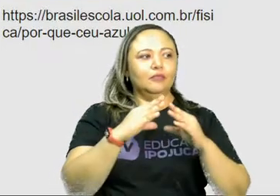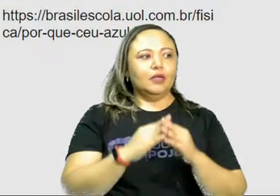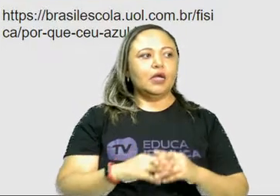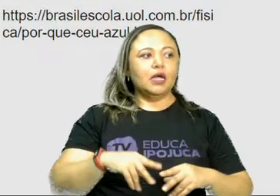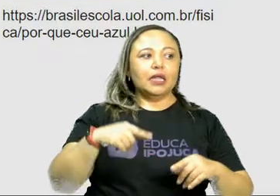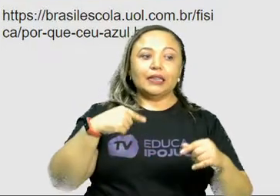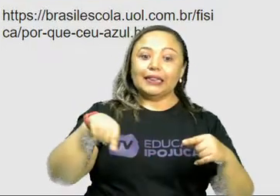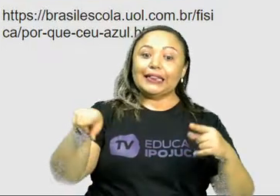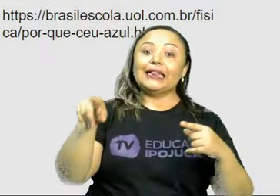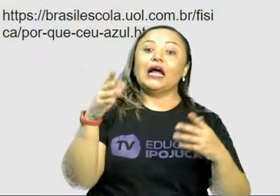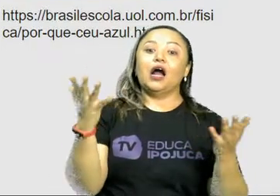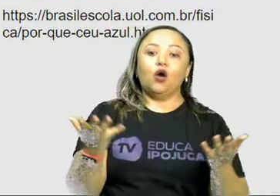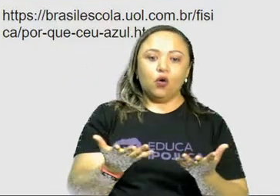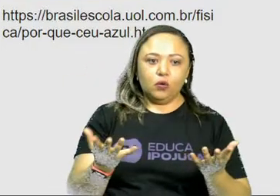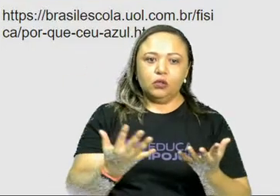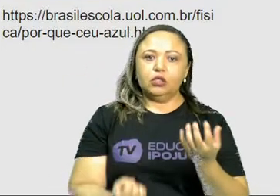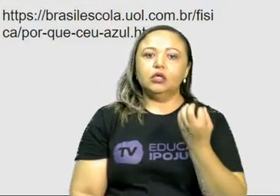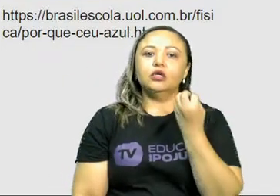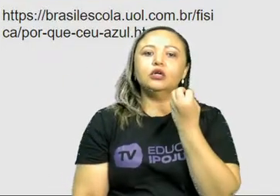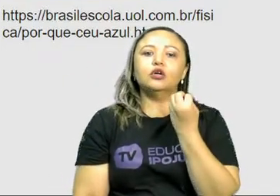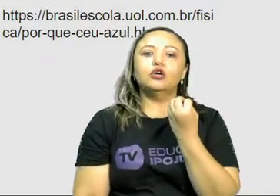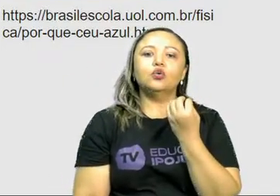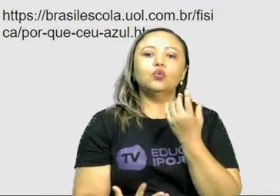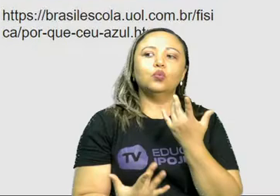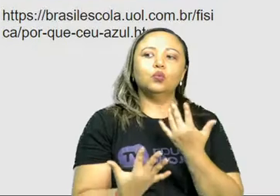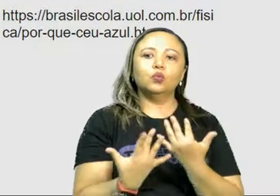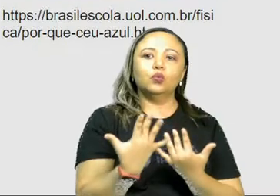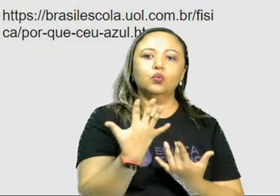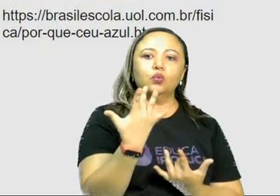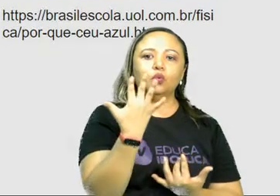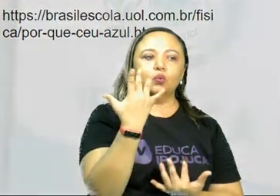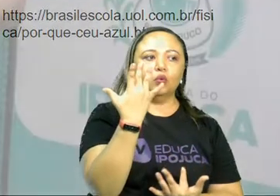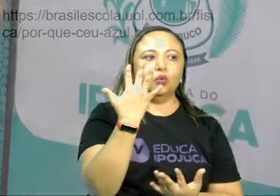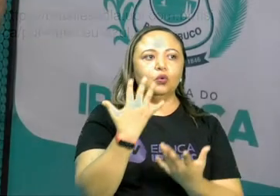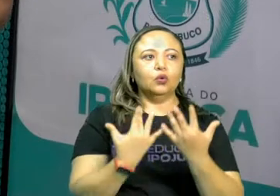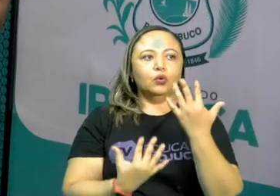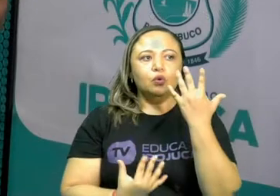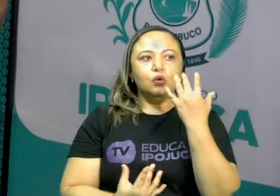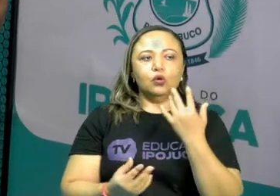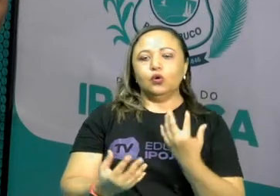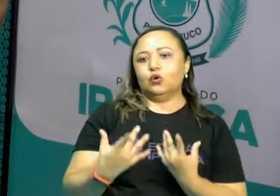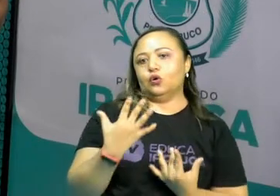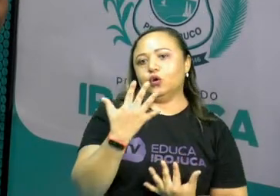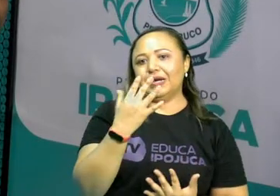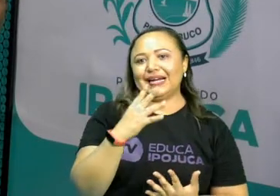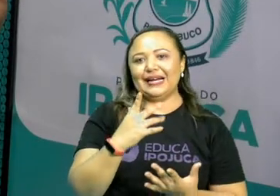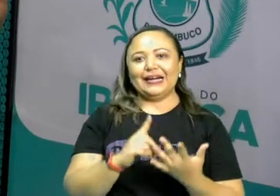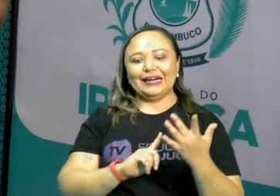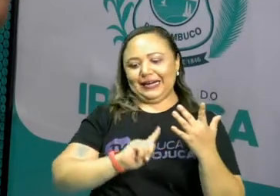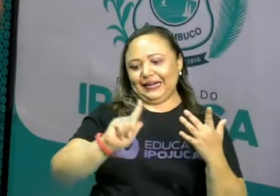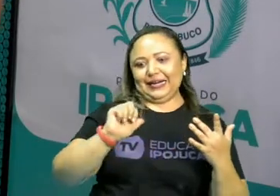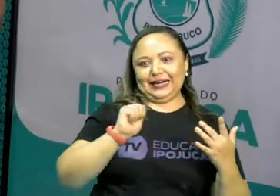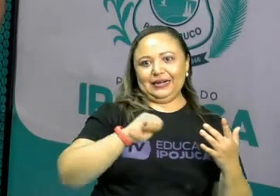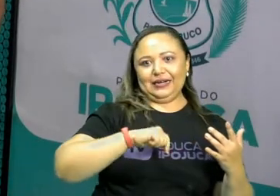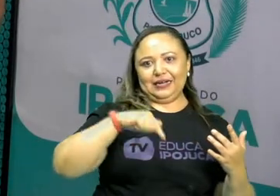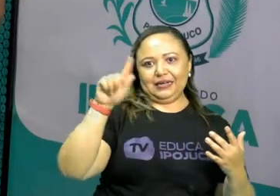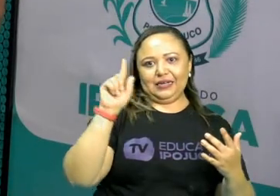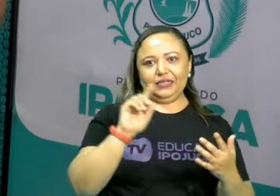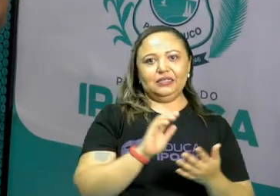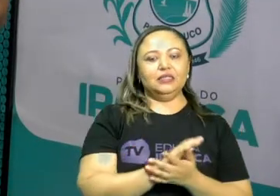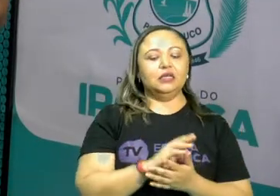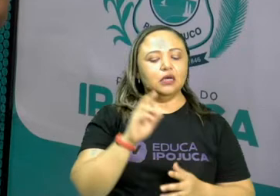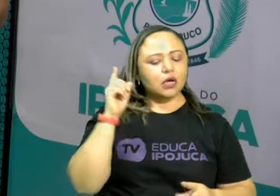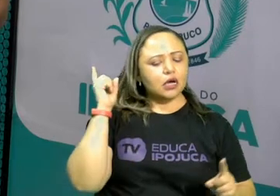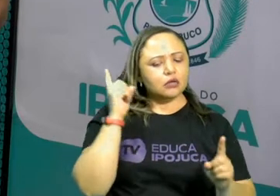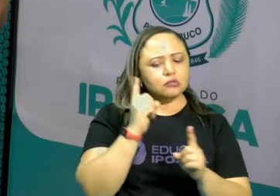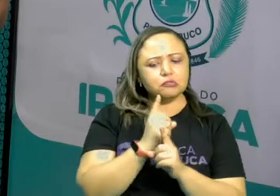mistura gasosa, o ar que envolve aí, gente. A gente tem vários gases envolvidos nessa mistura, mas eu não